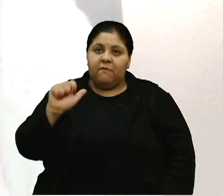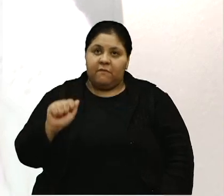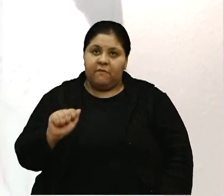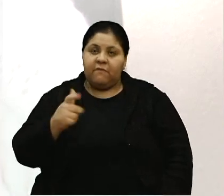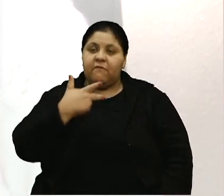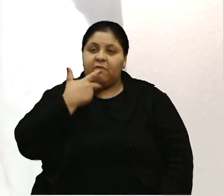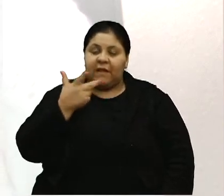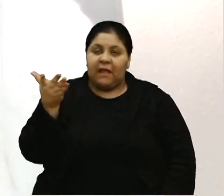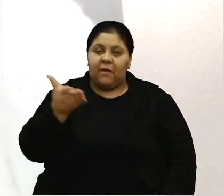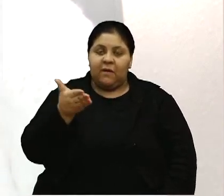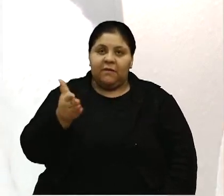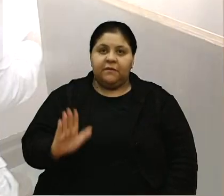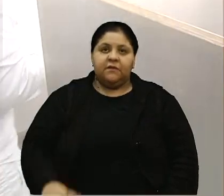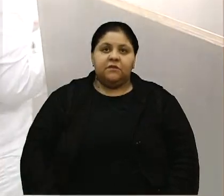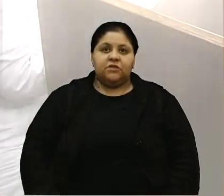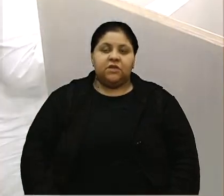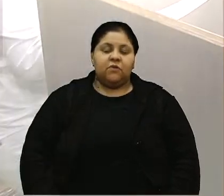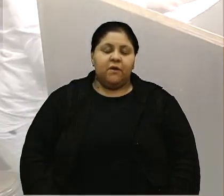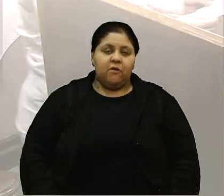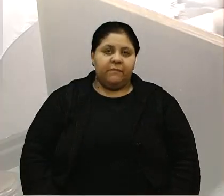da palavra agora.